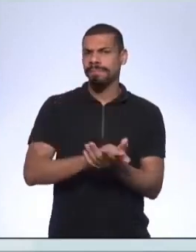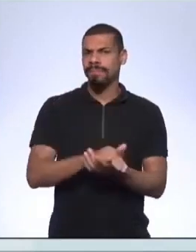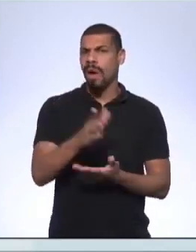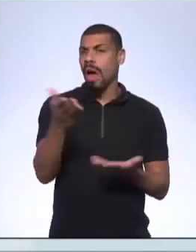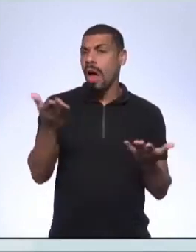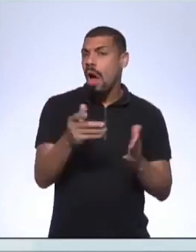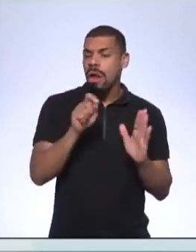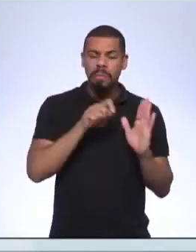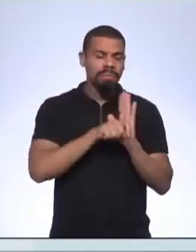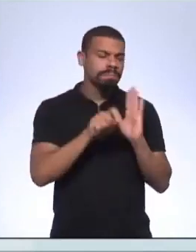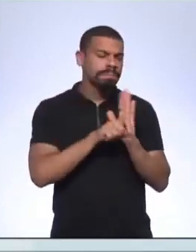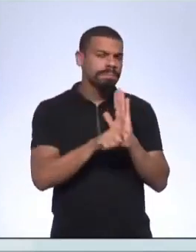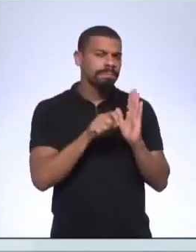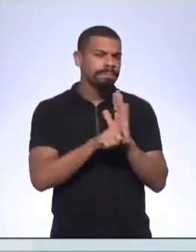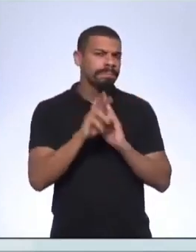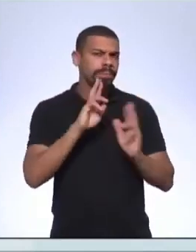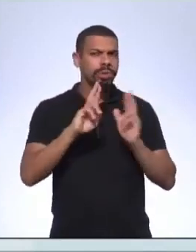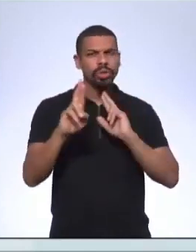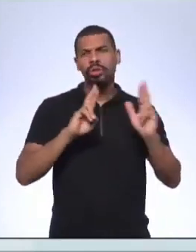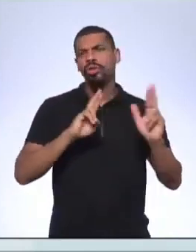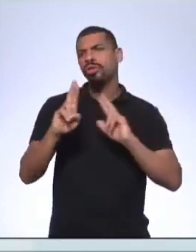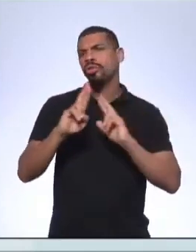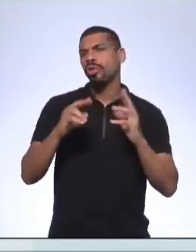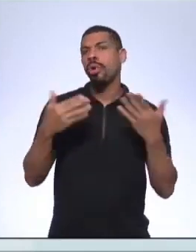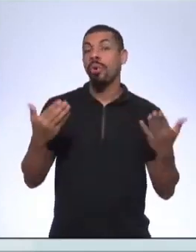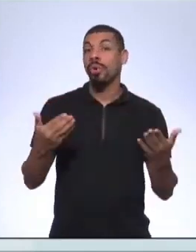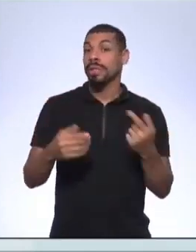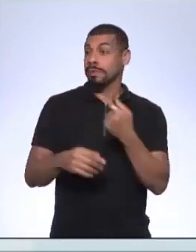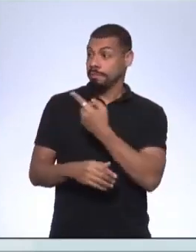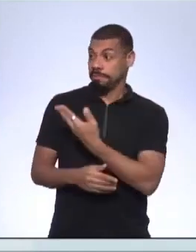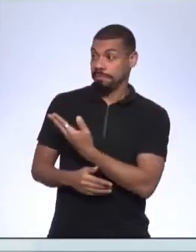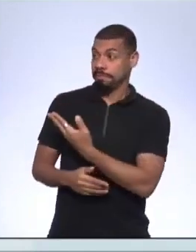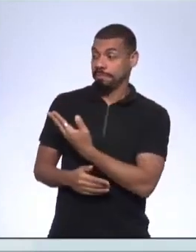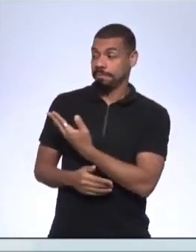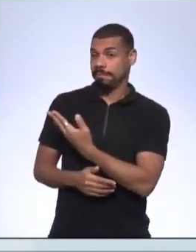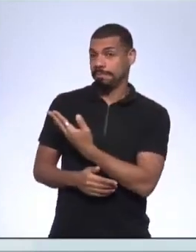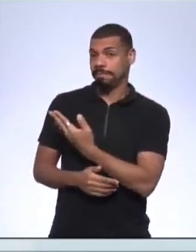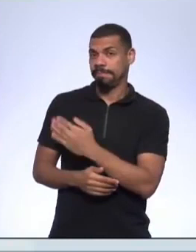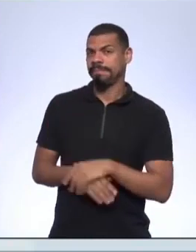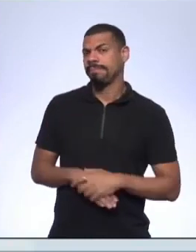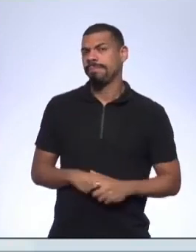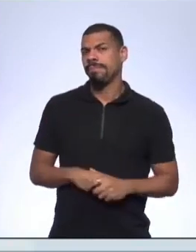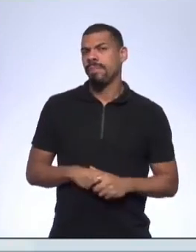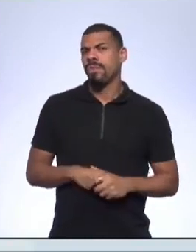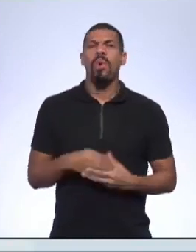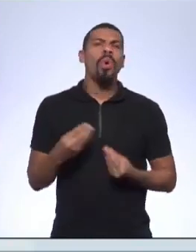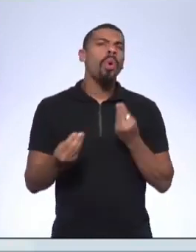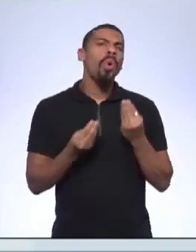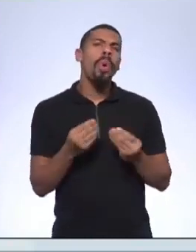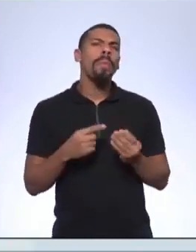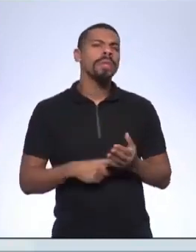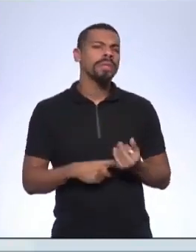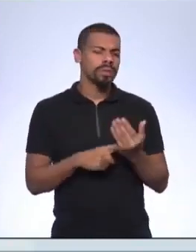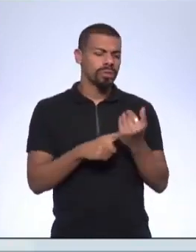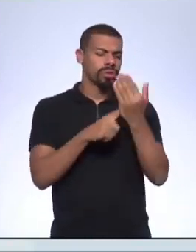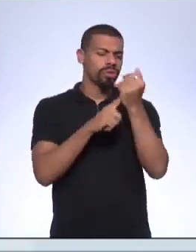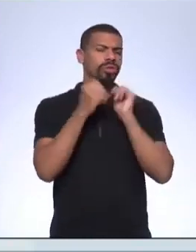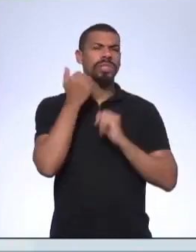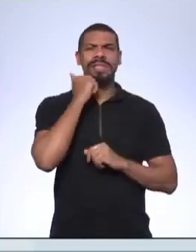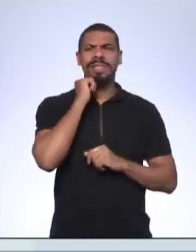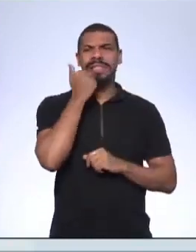chat então as respostas para este questionamento. Como os avanços científicos e